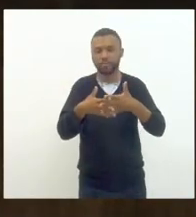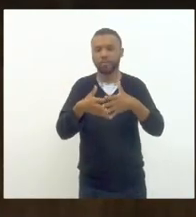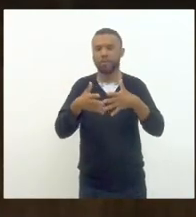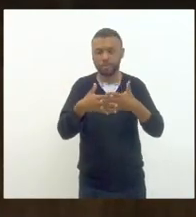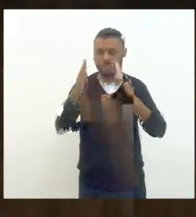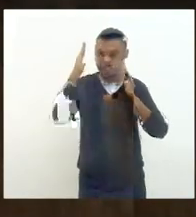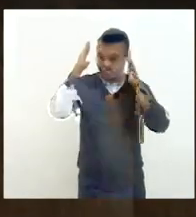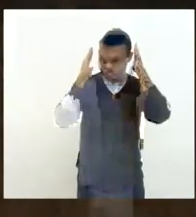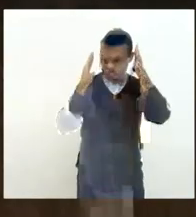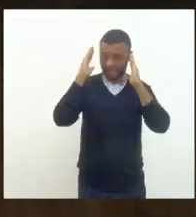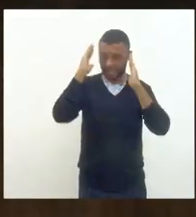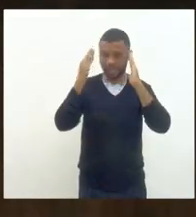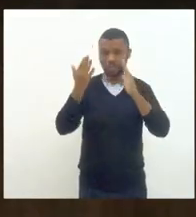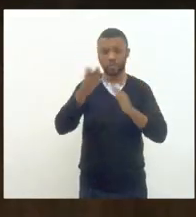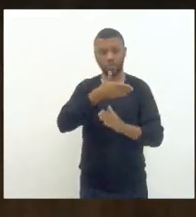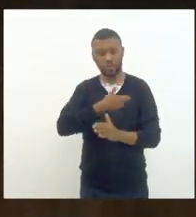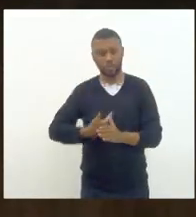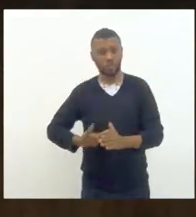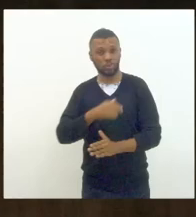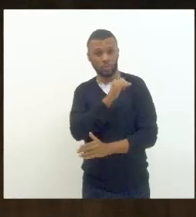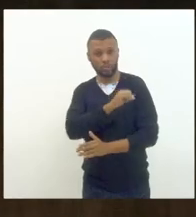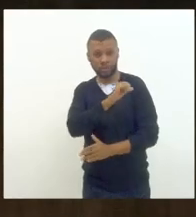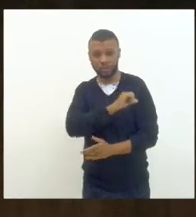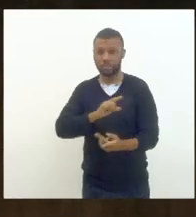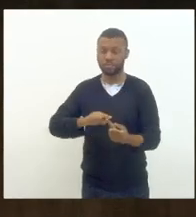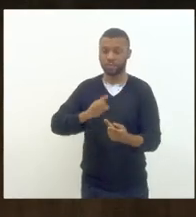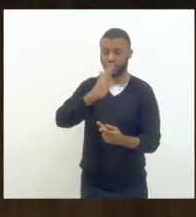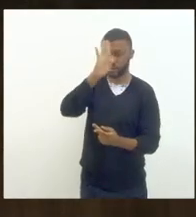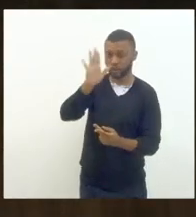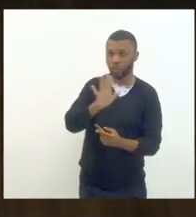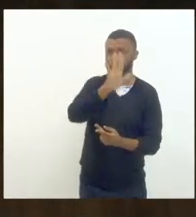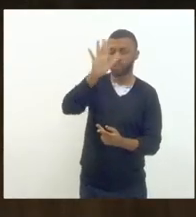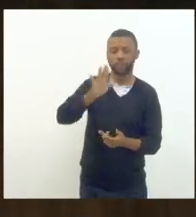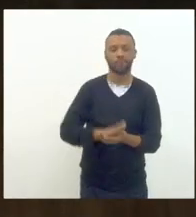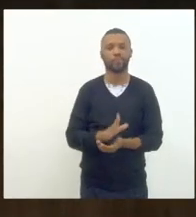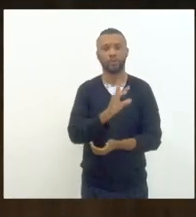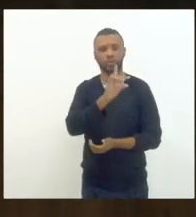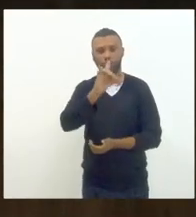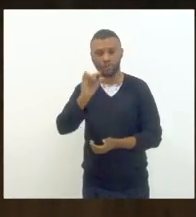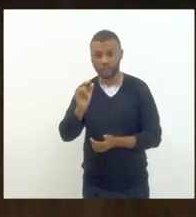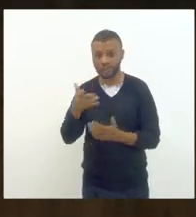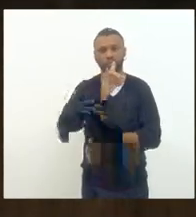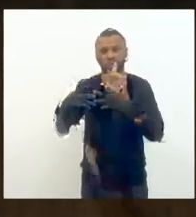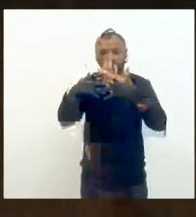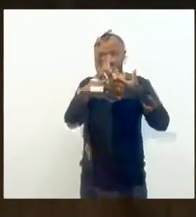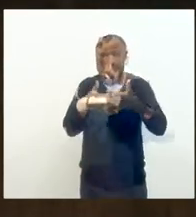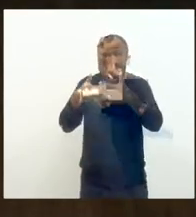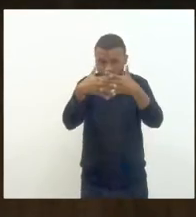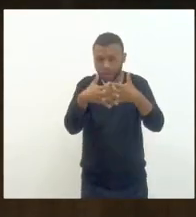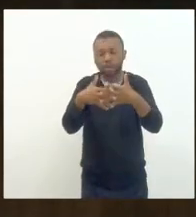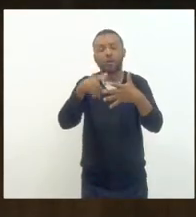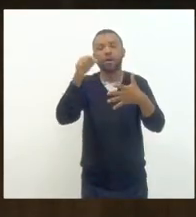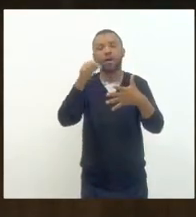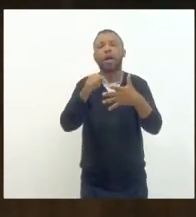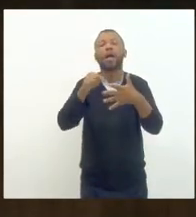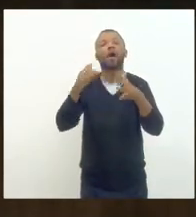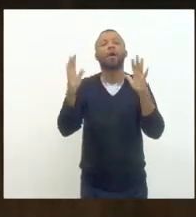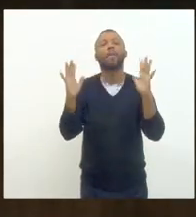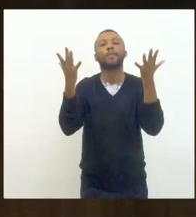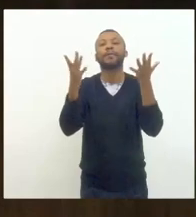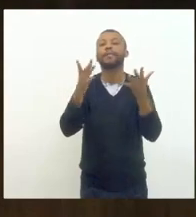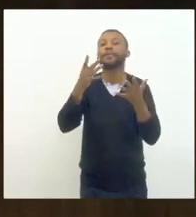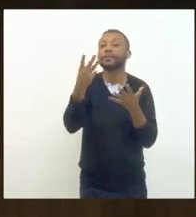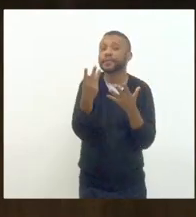país. O dia do caminhoneiro é comemorado em três datas. Dia 30 de